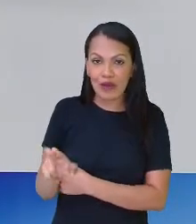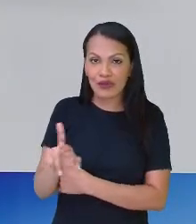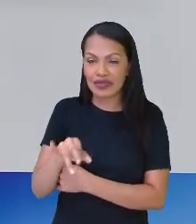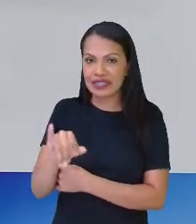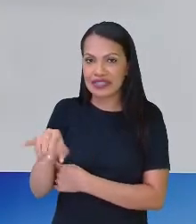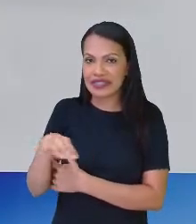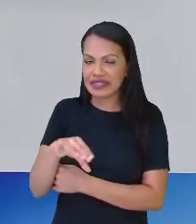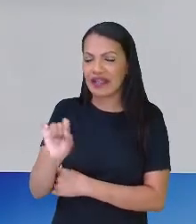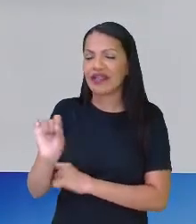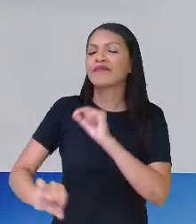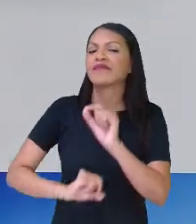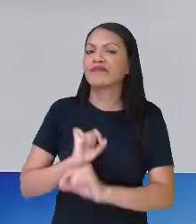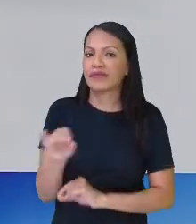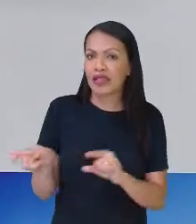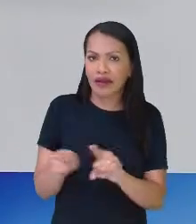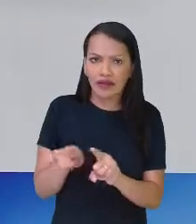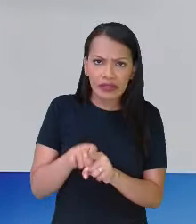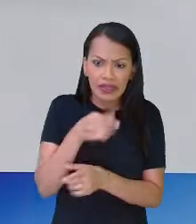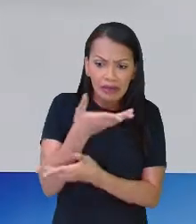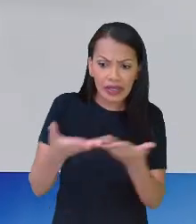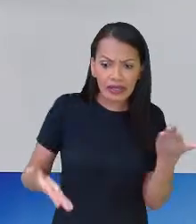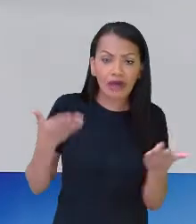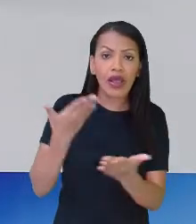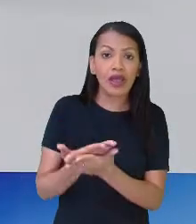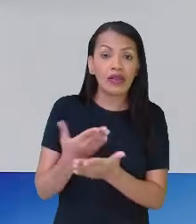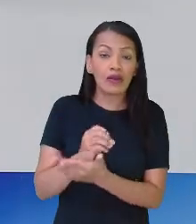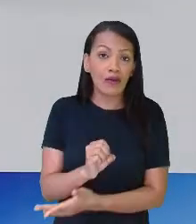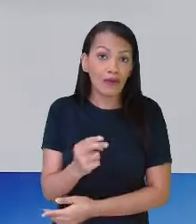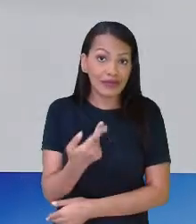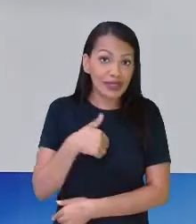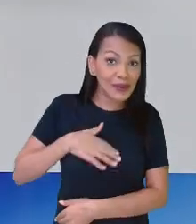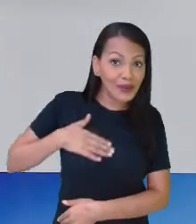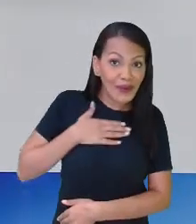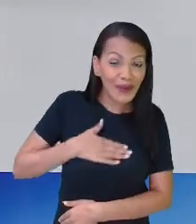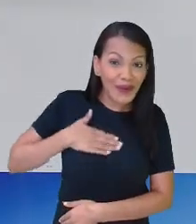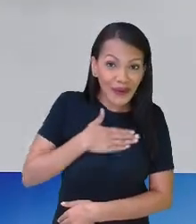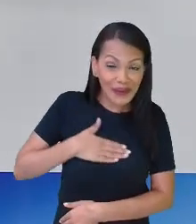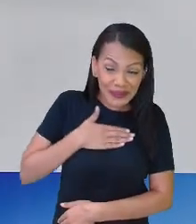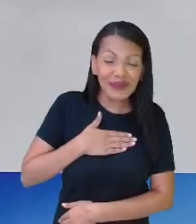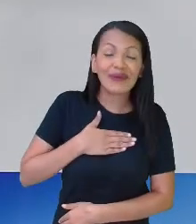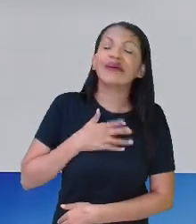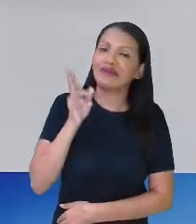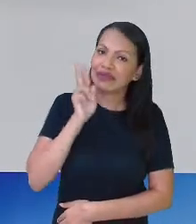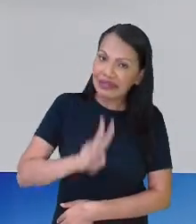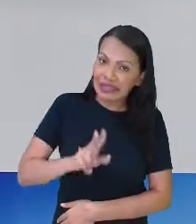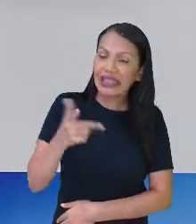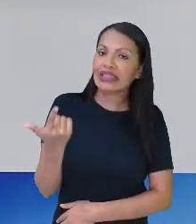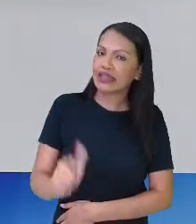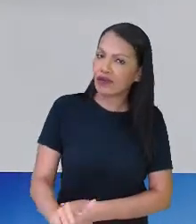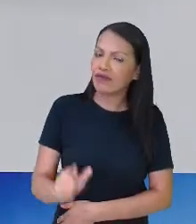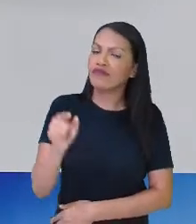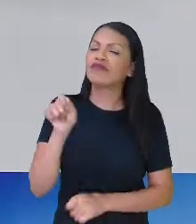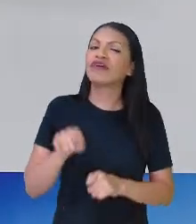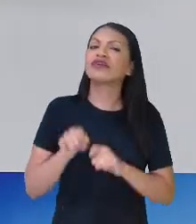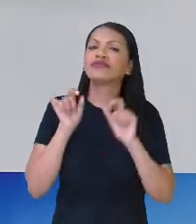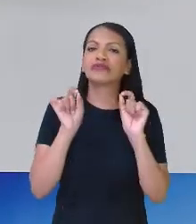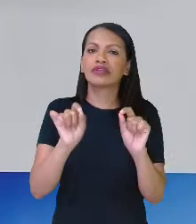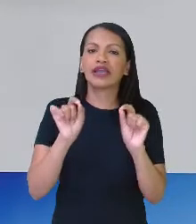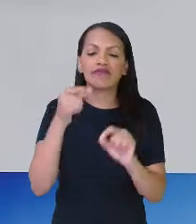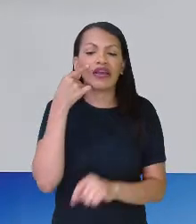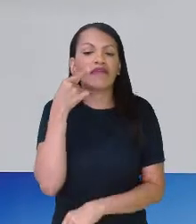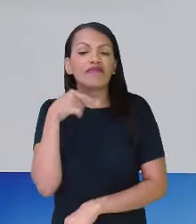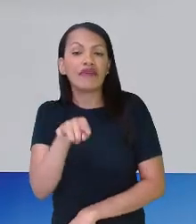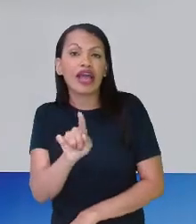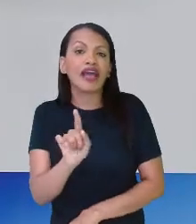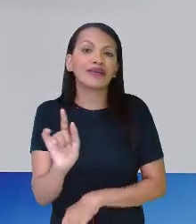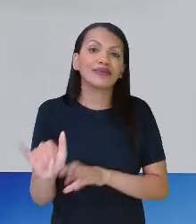gente? Ah, não deu tempo de assistir a aula? Ou então você gostou muito dessa aula e quer reassistir? Aí o que é que você faz? Você vai lá no